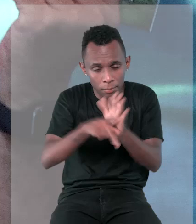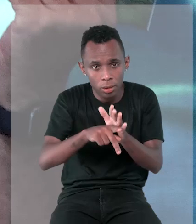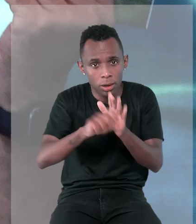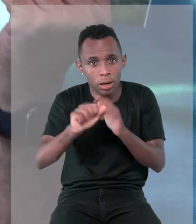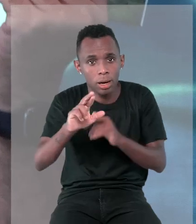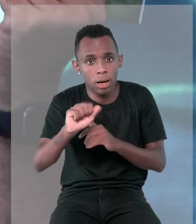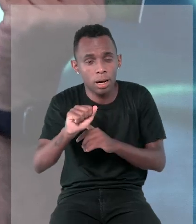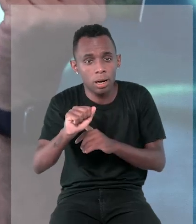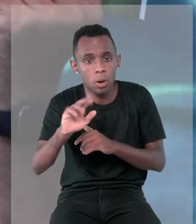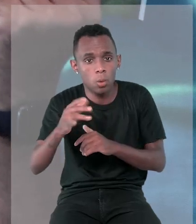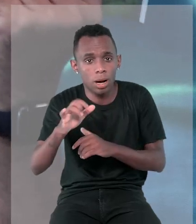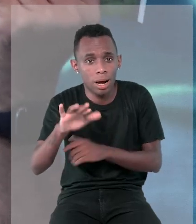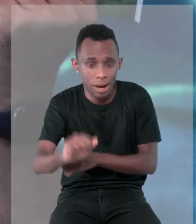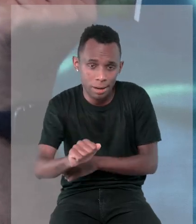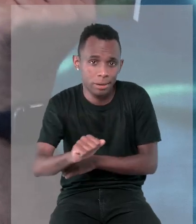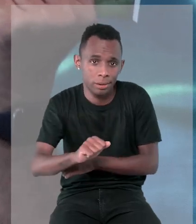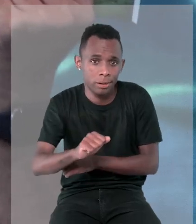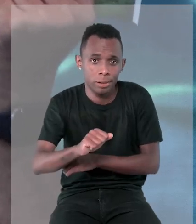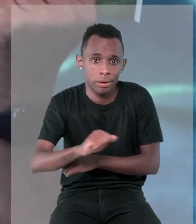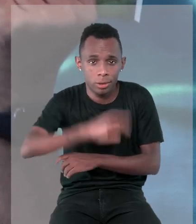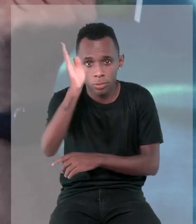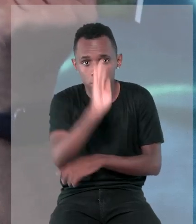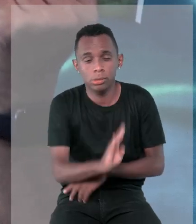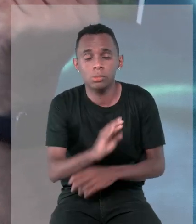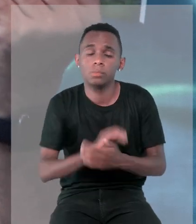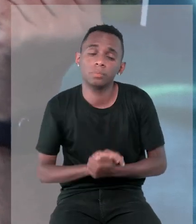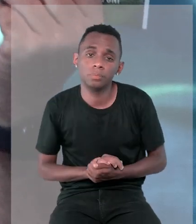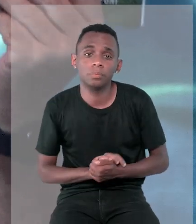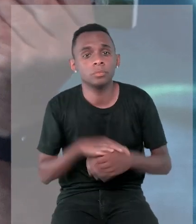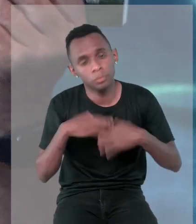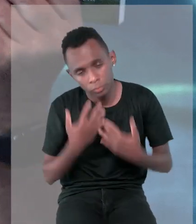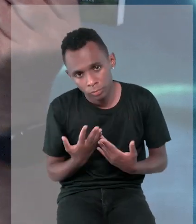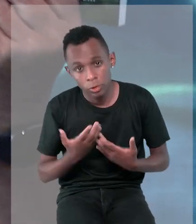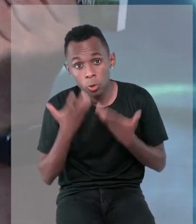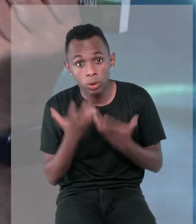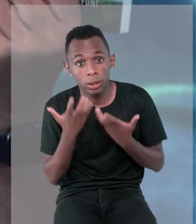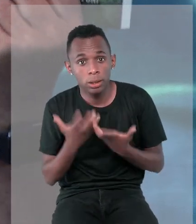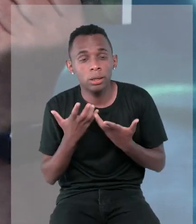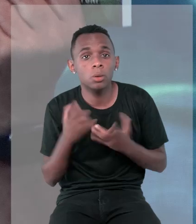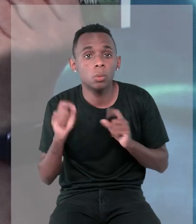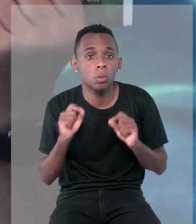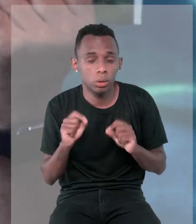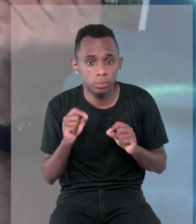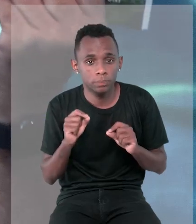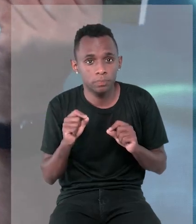Araucária brasiliensis, é uma árvore brasileira. Então, o que eu queria